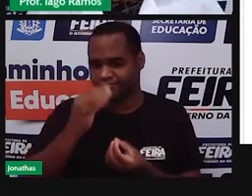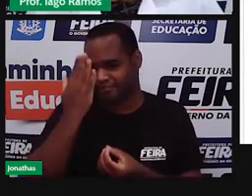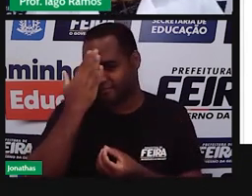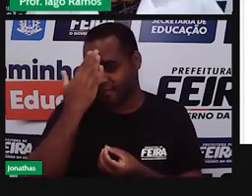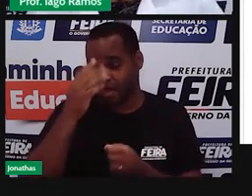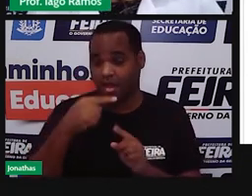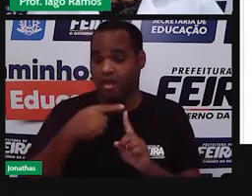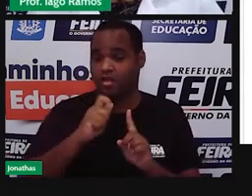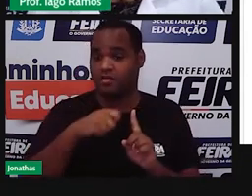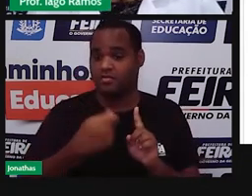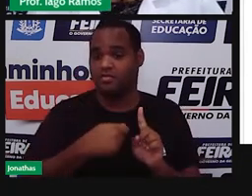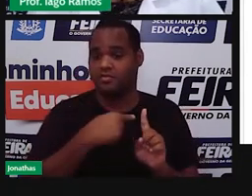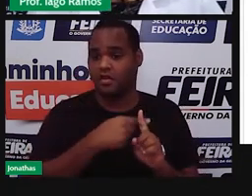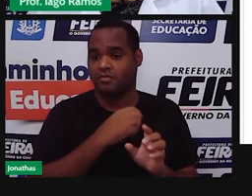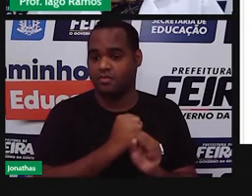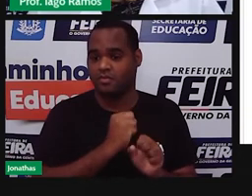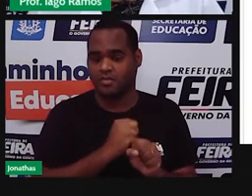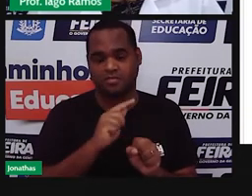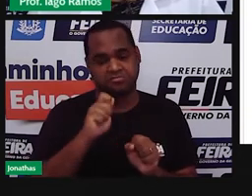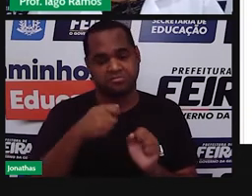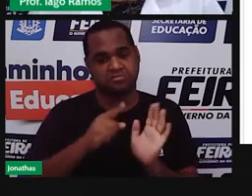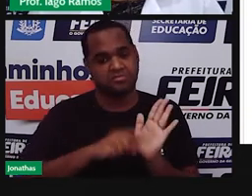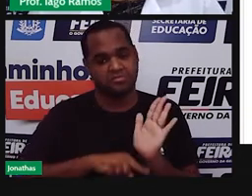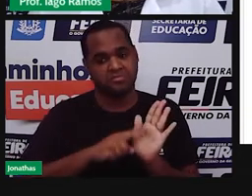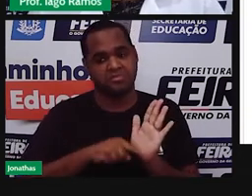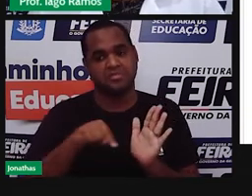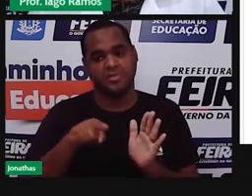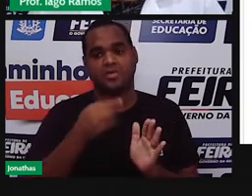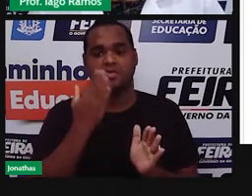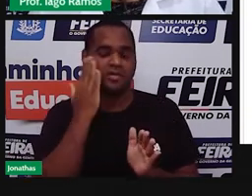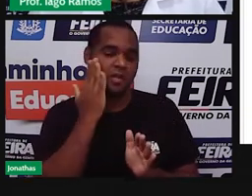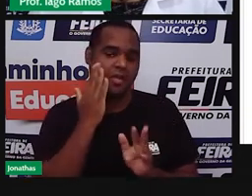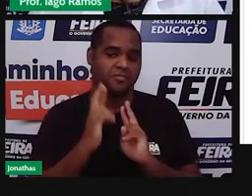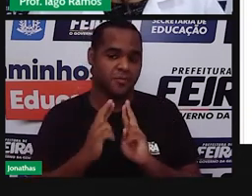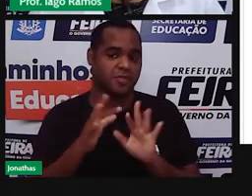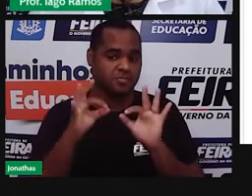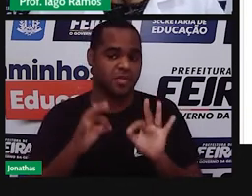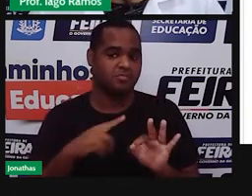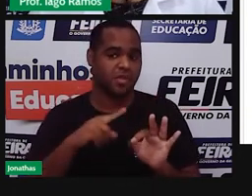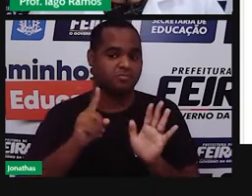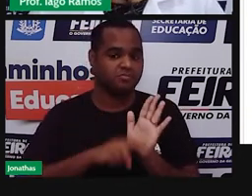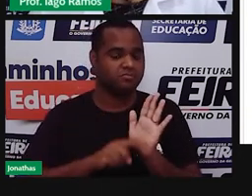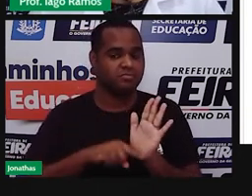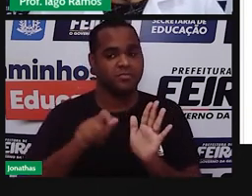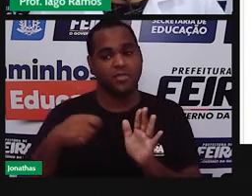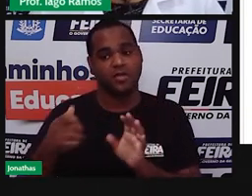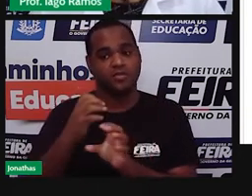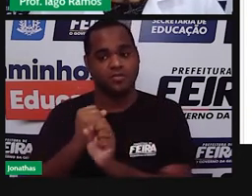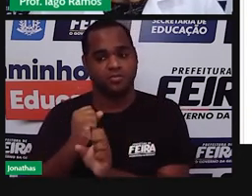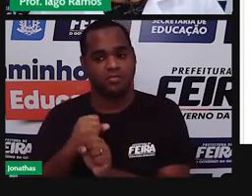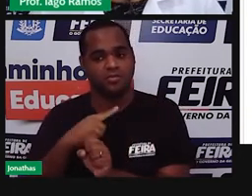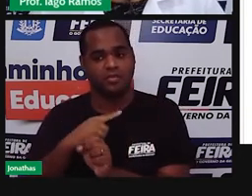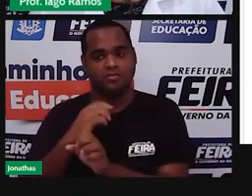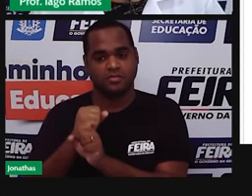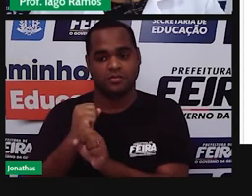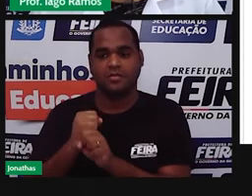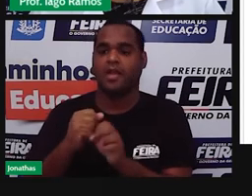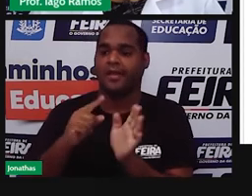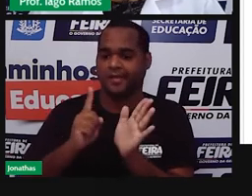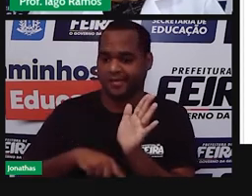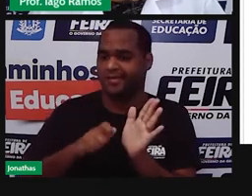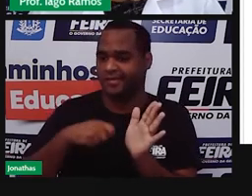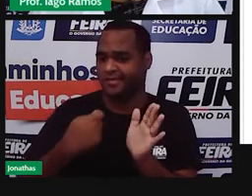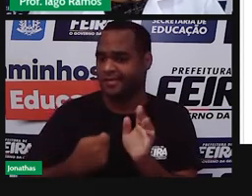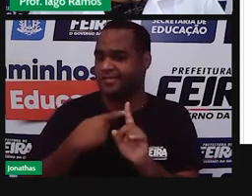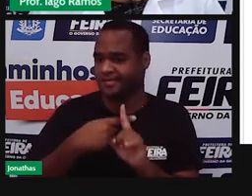só tem número negativo, o resultado é negativo. Se na soma só tem número positivo, o resultado é